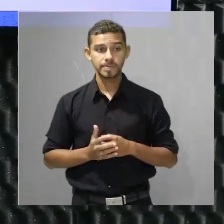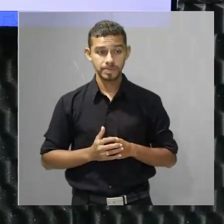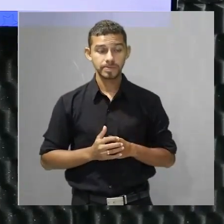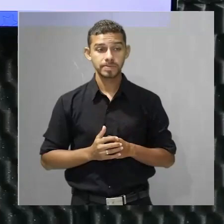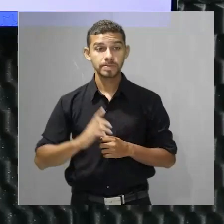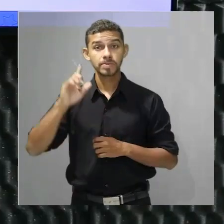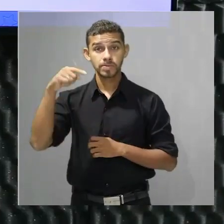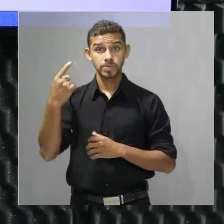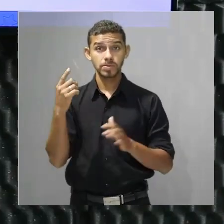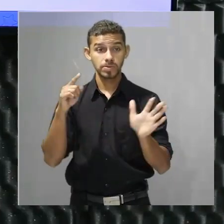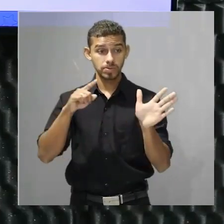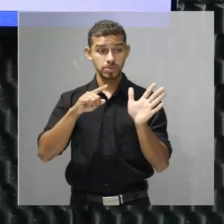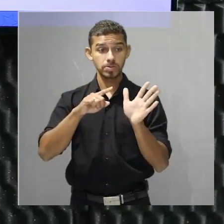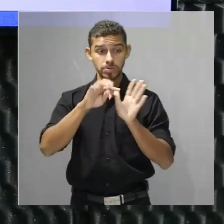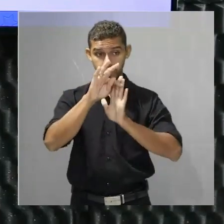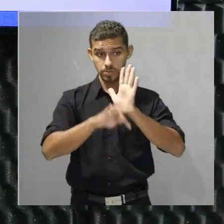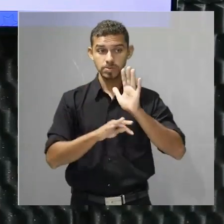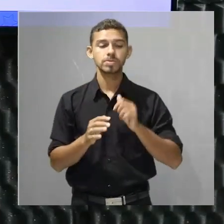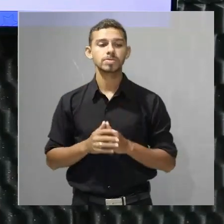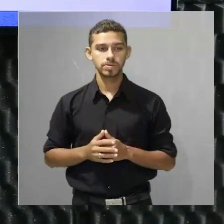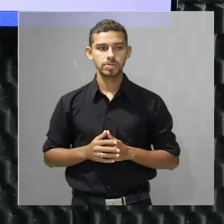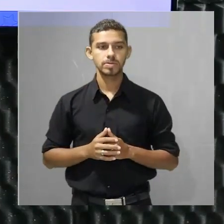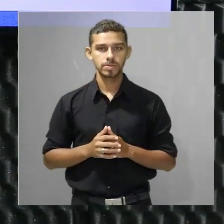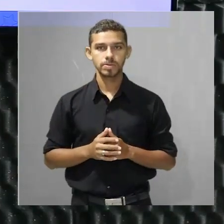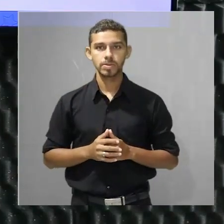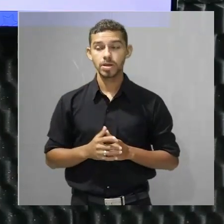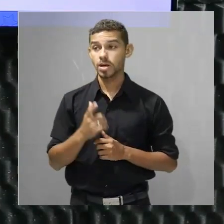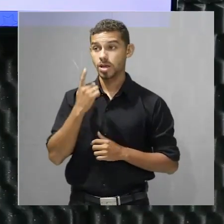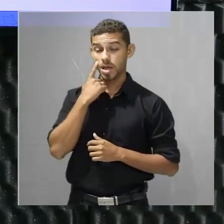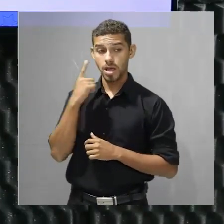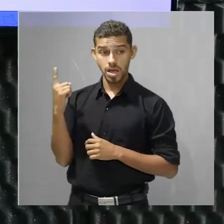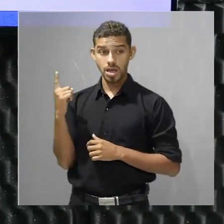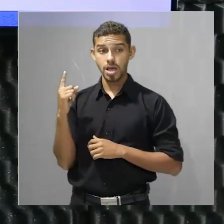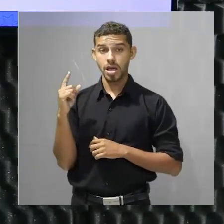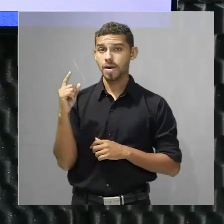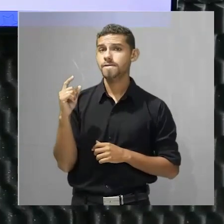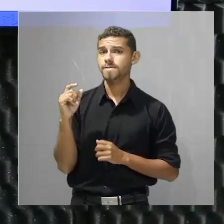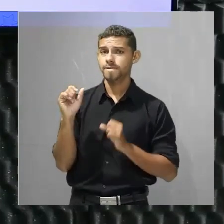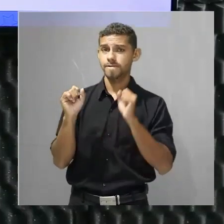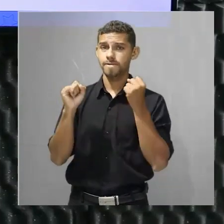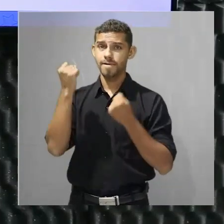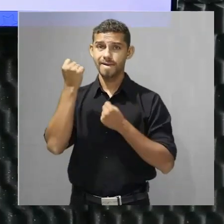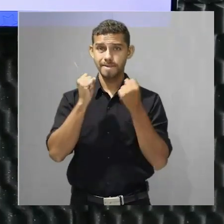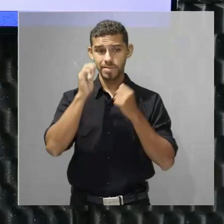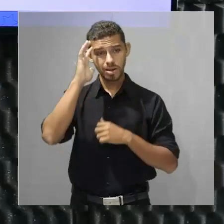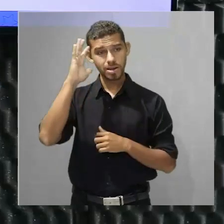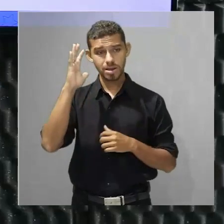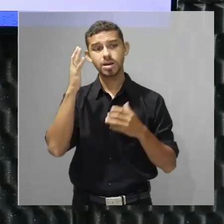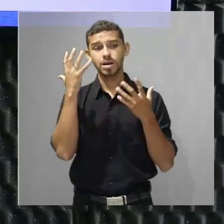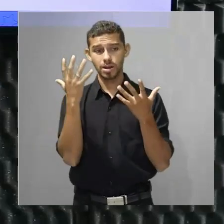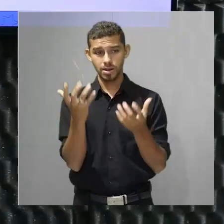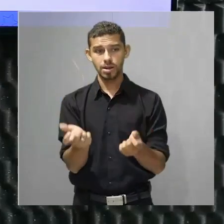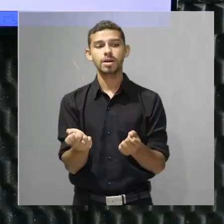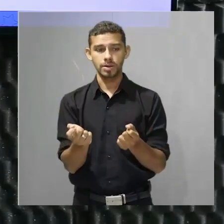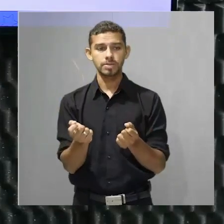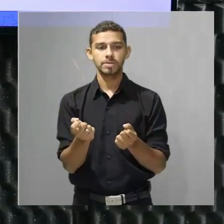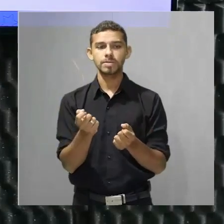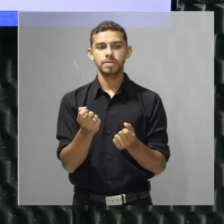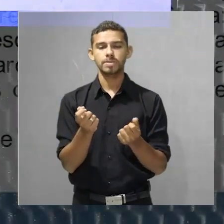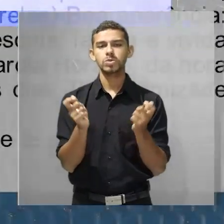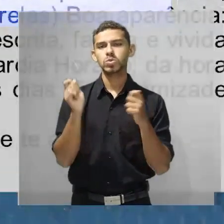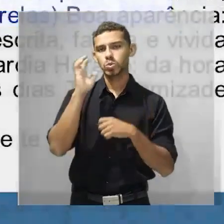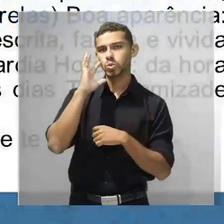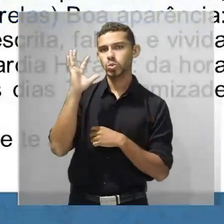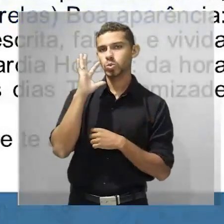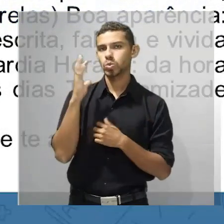próximo texto fábrica dos sonhos né admite-se sonhadores muita atenção vocês tem que